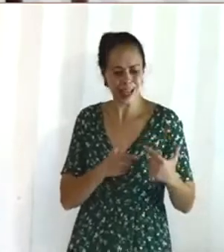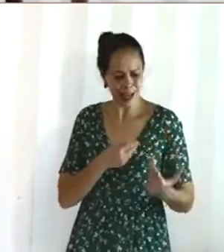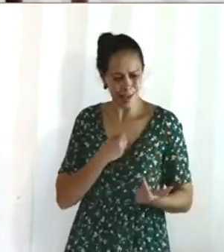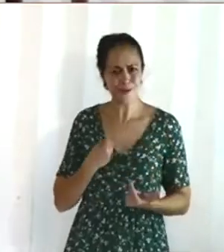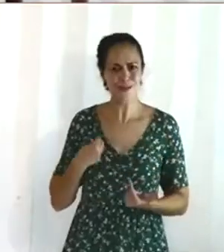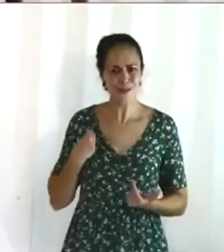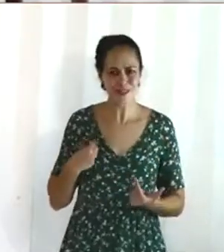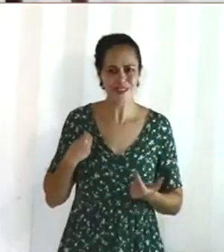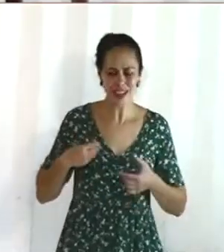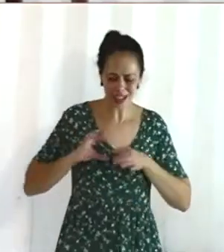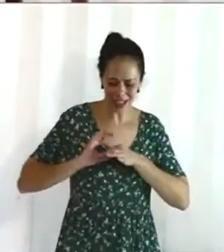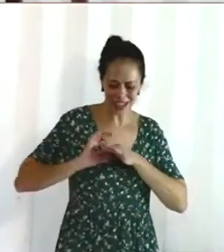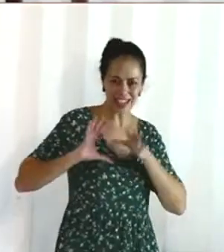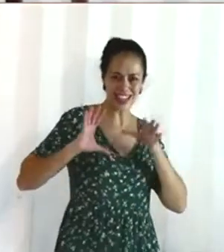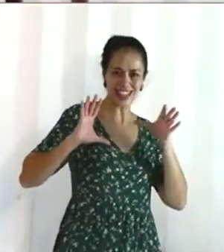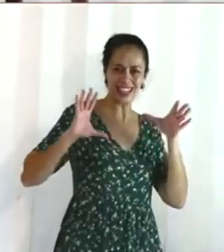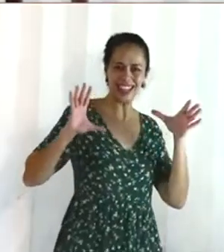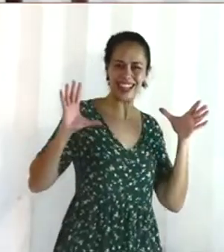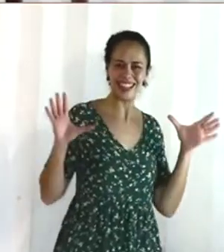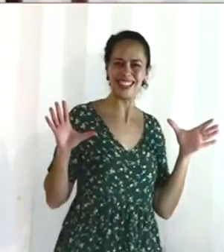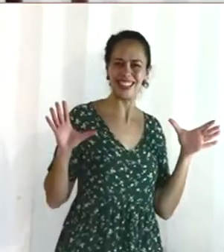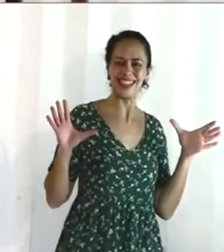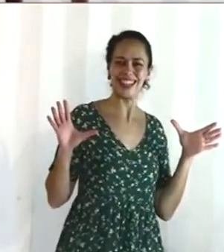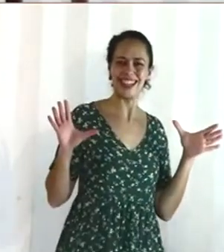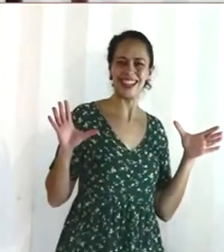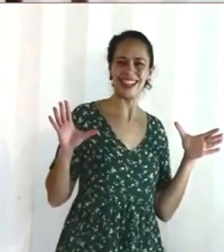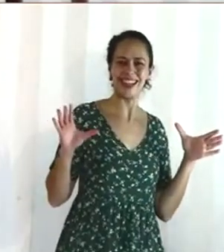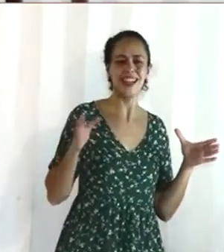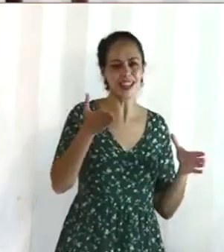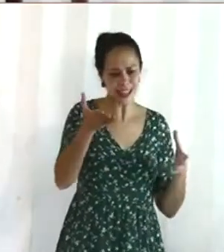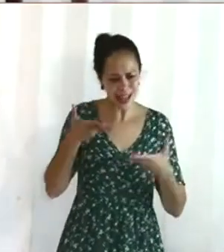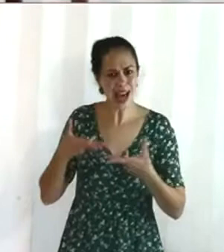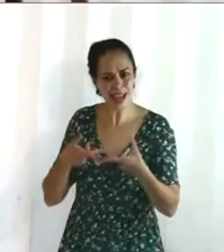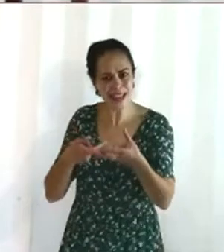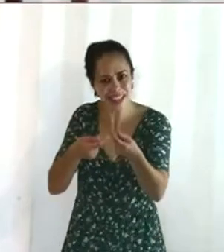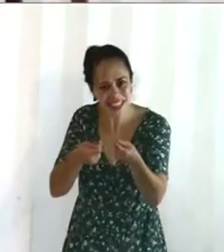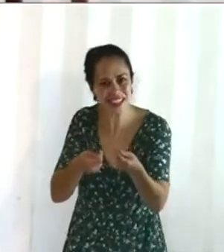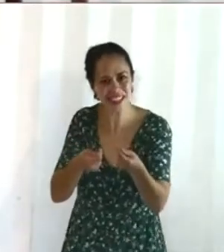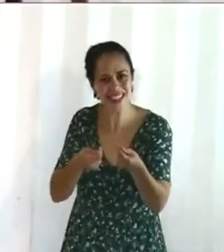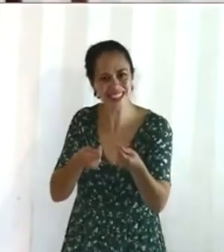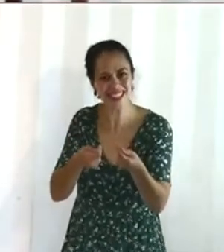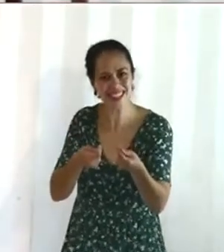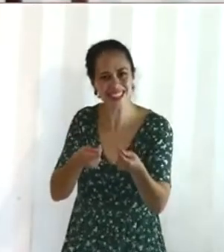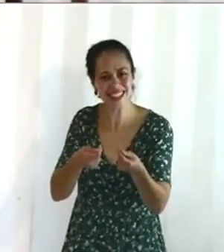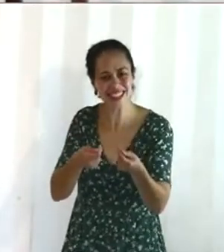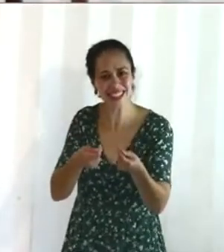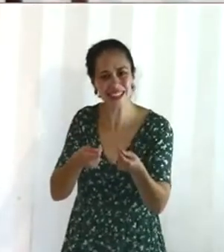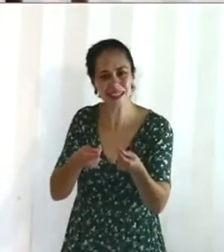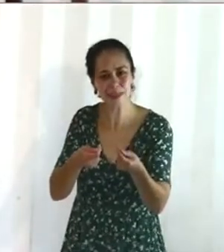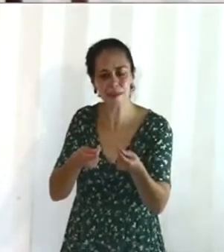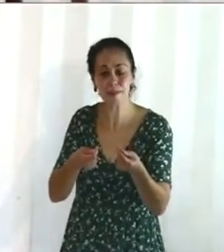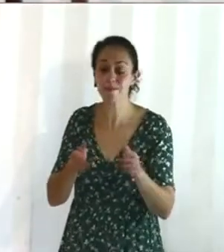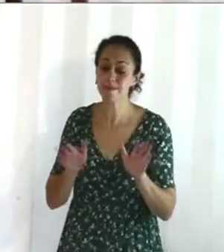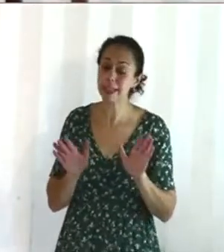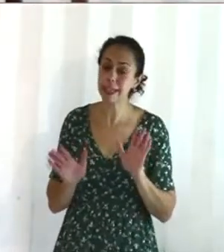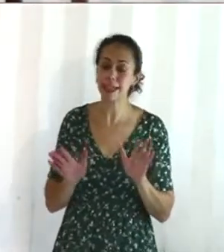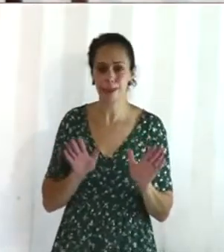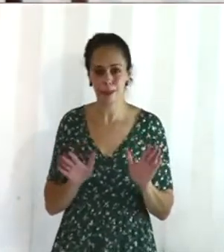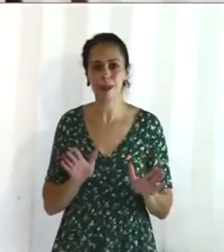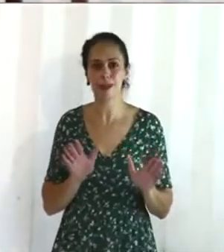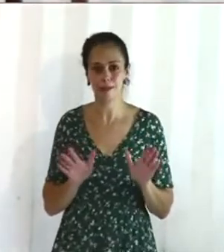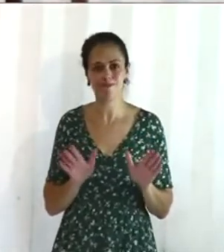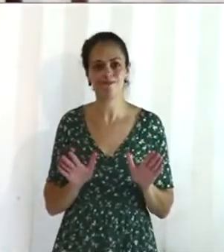nós recebemos e que muitas das vezes nós involuntariamente